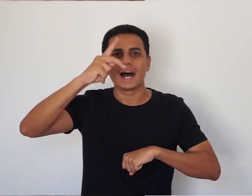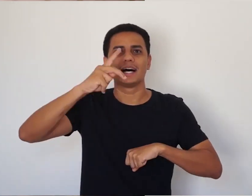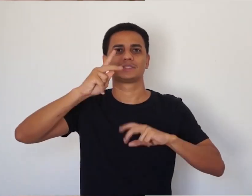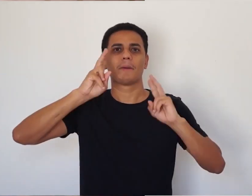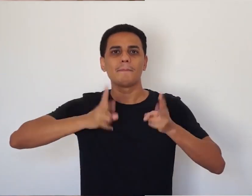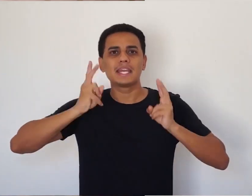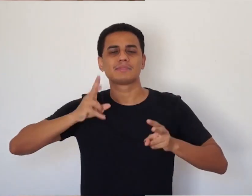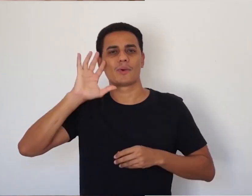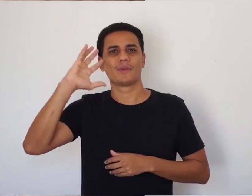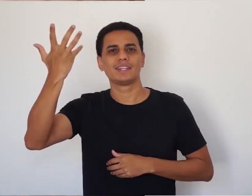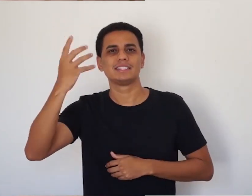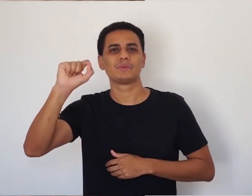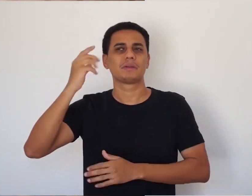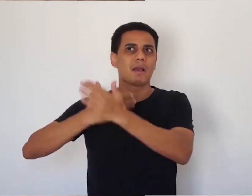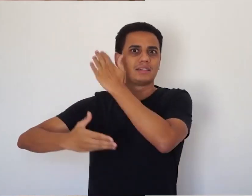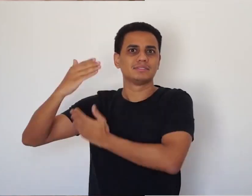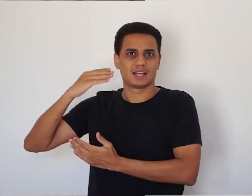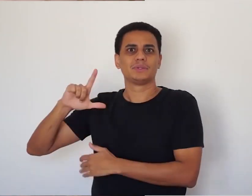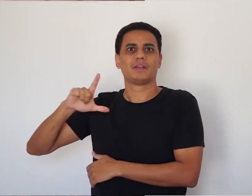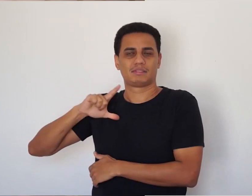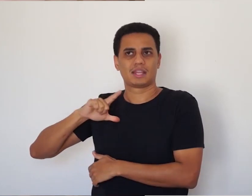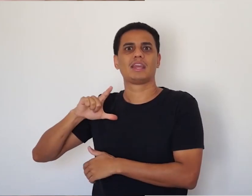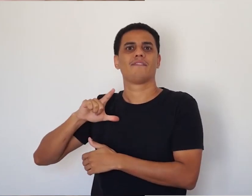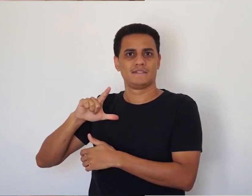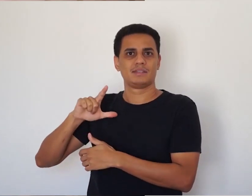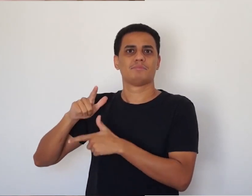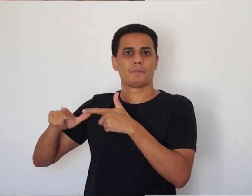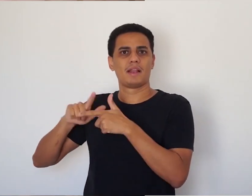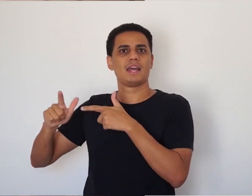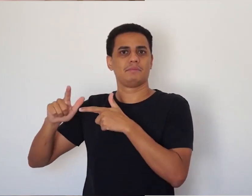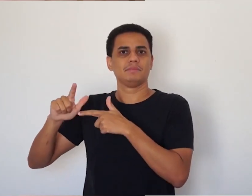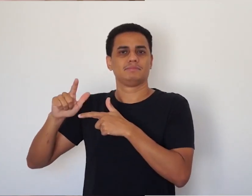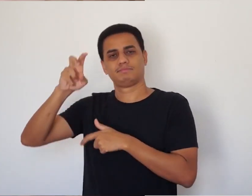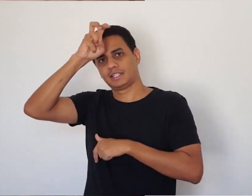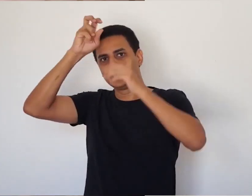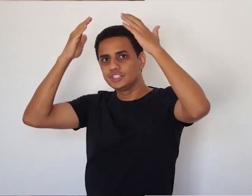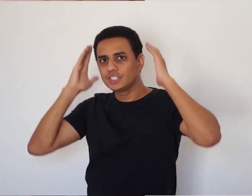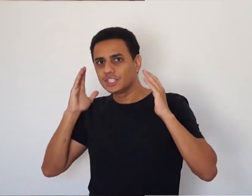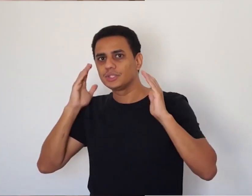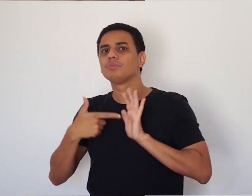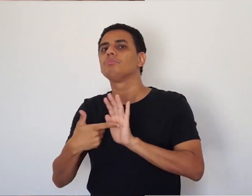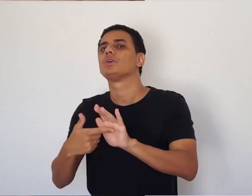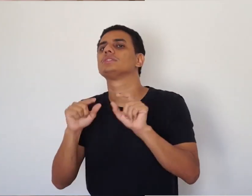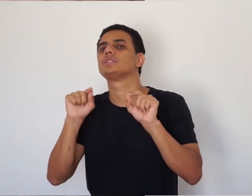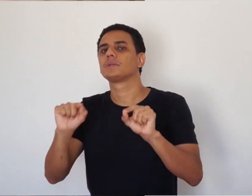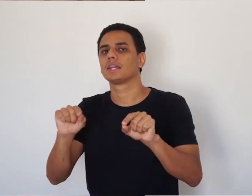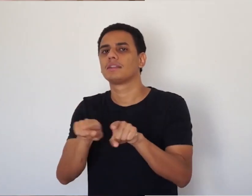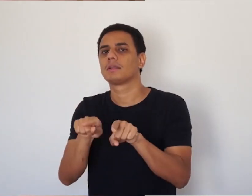a essa fase de pragas em que a humanidade viveu, lá em termos do Egito, ela manda a mensagem